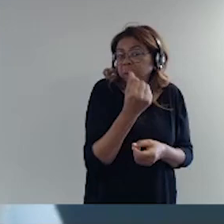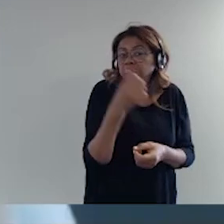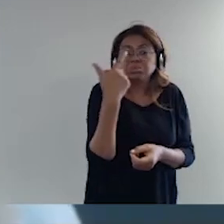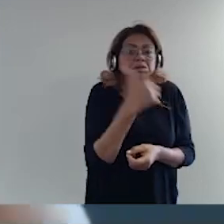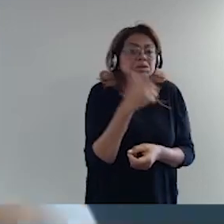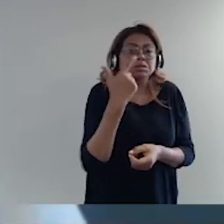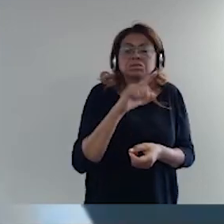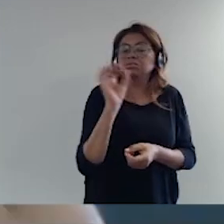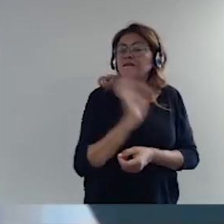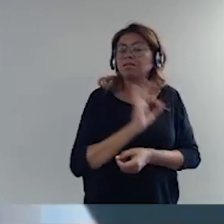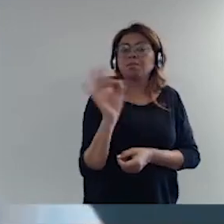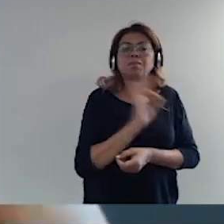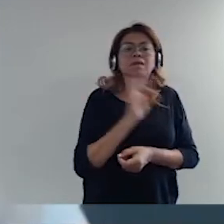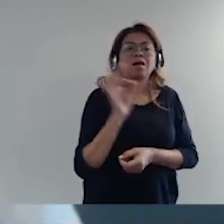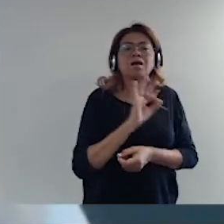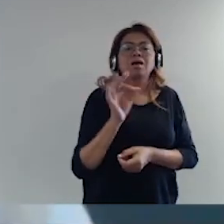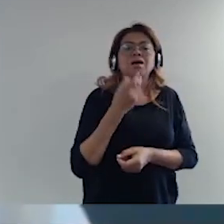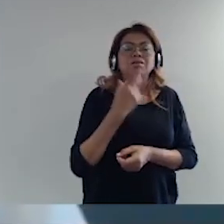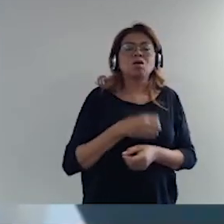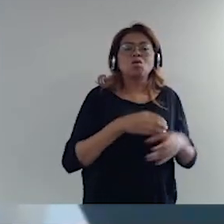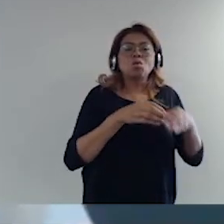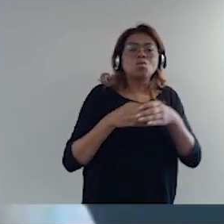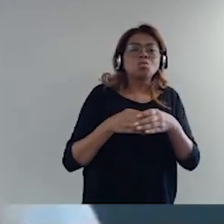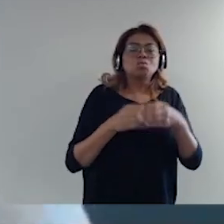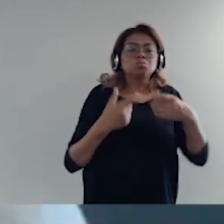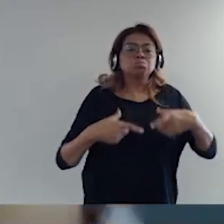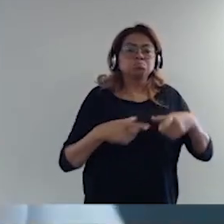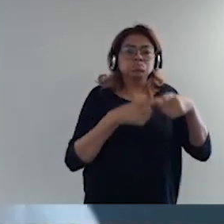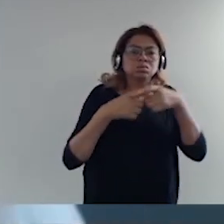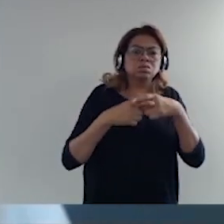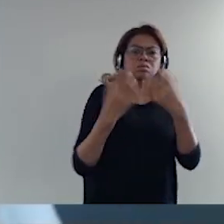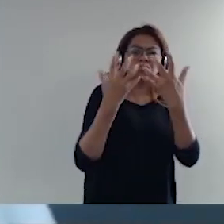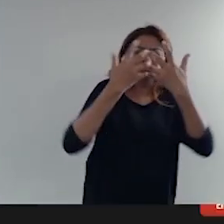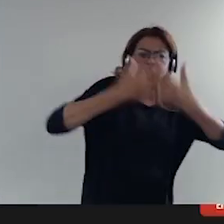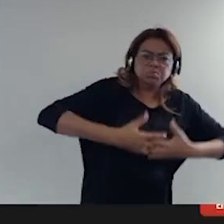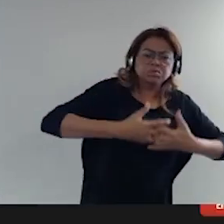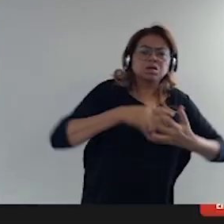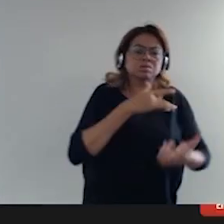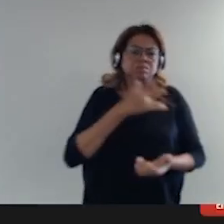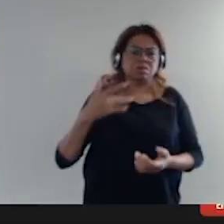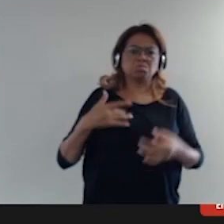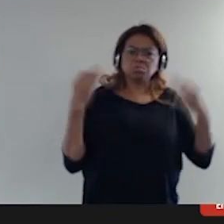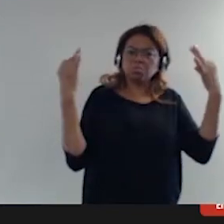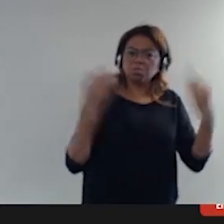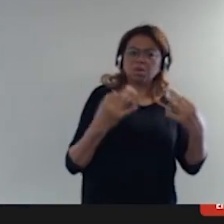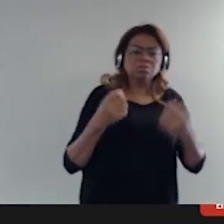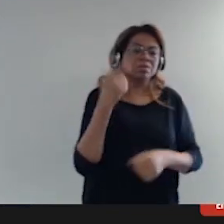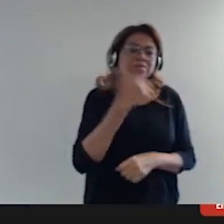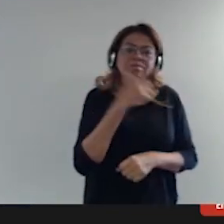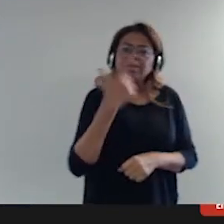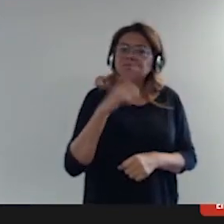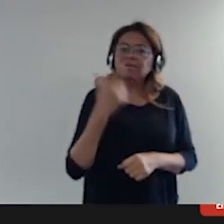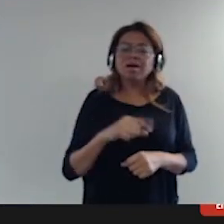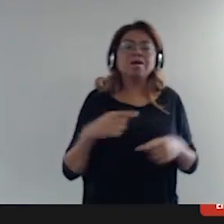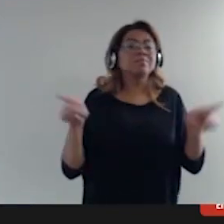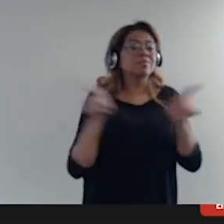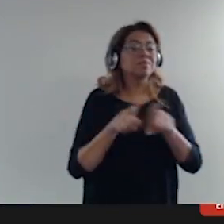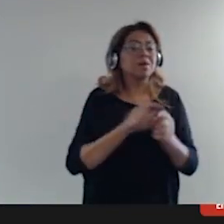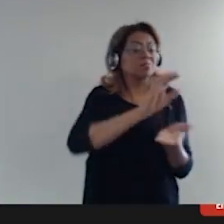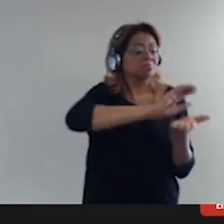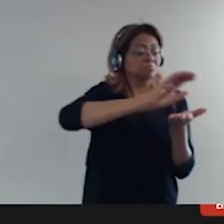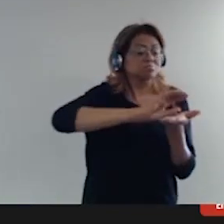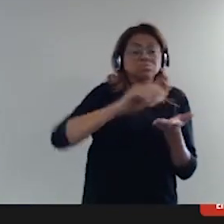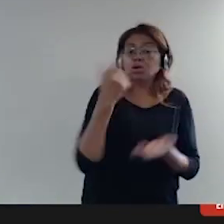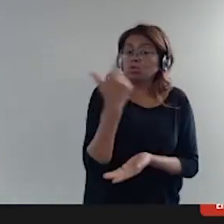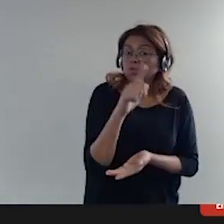não têm um sistema de saúde adequado. E não tem porque não tem recursos. E são acusados de